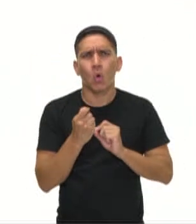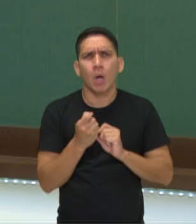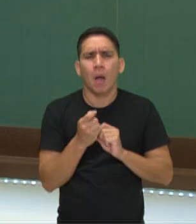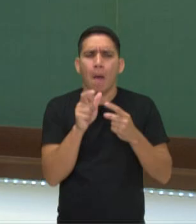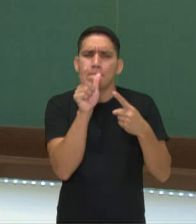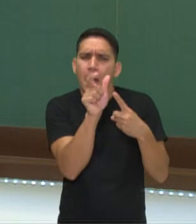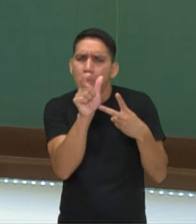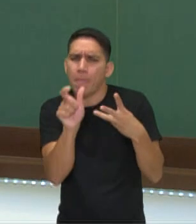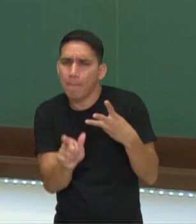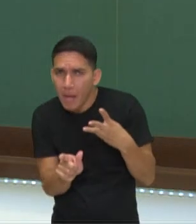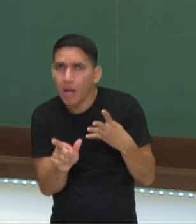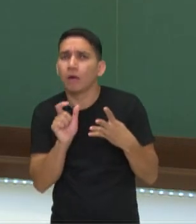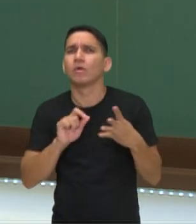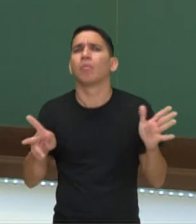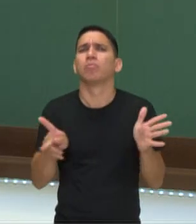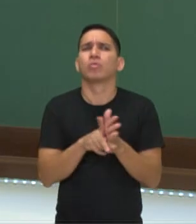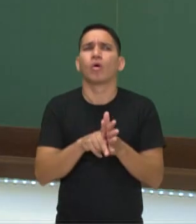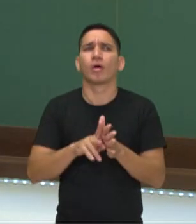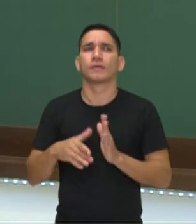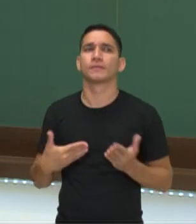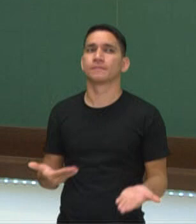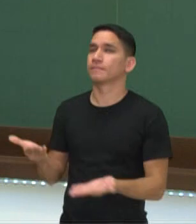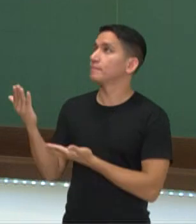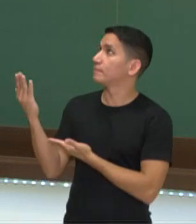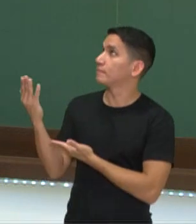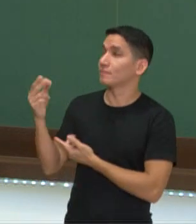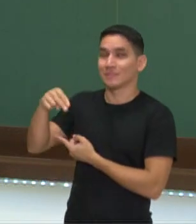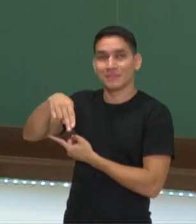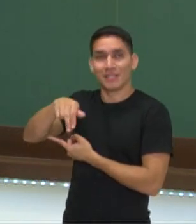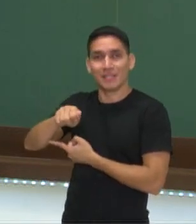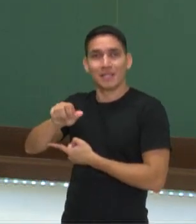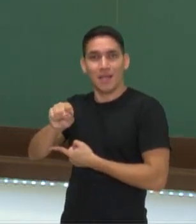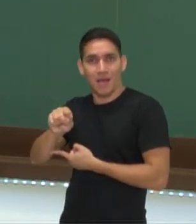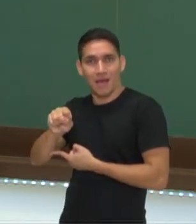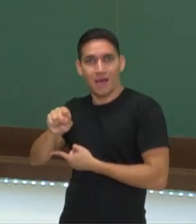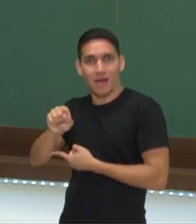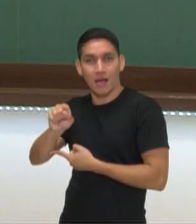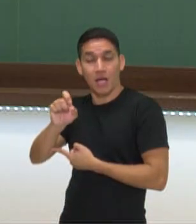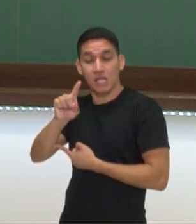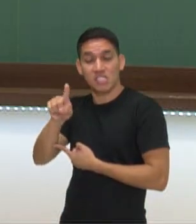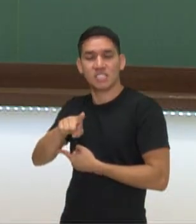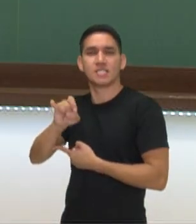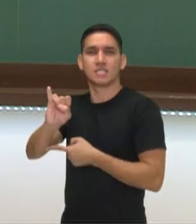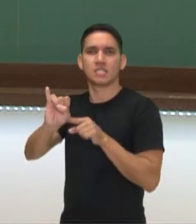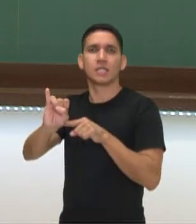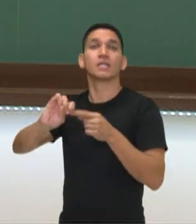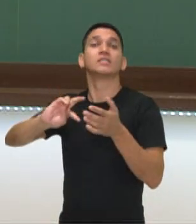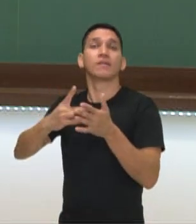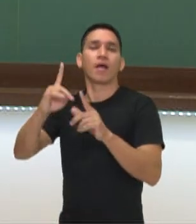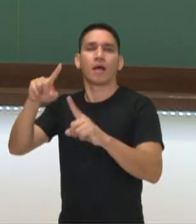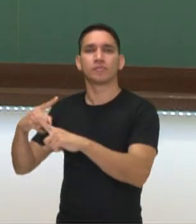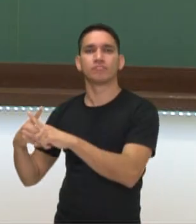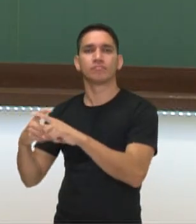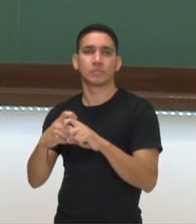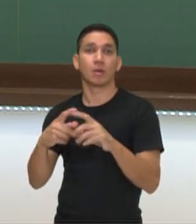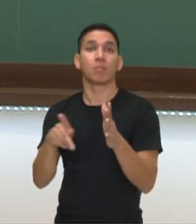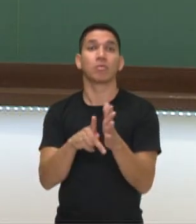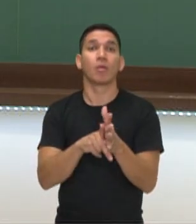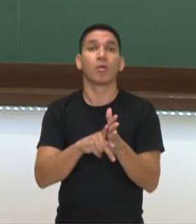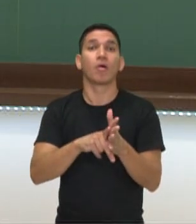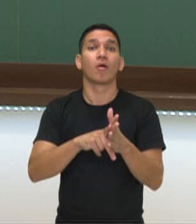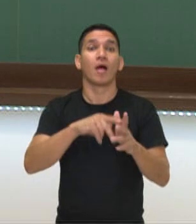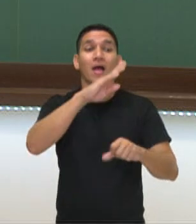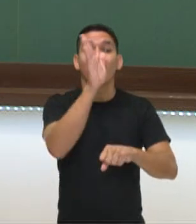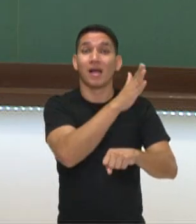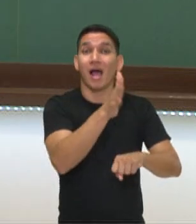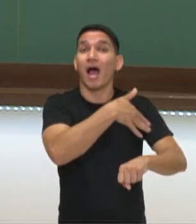aí do Partido Nacional Socialista está aqui, ó, Nazi. Então você tem aí o Partido Nazista, de Nacional